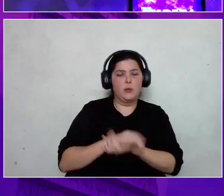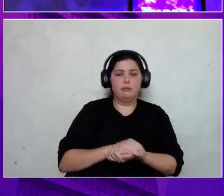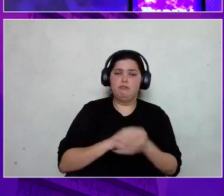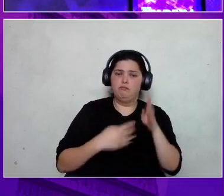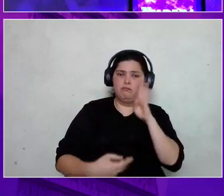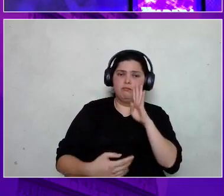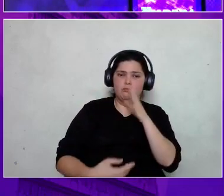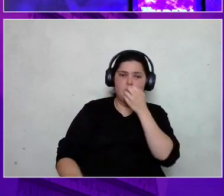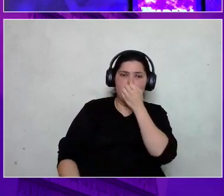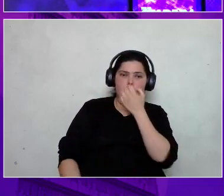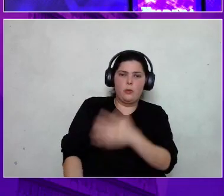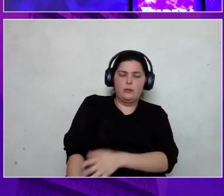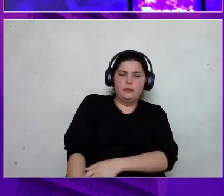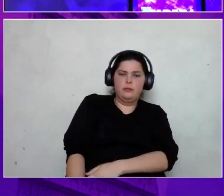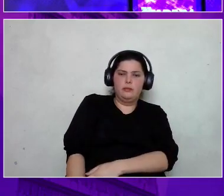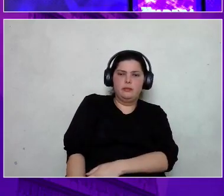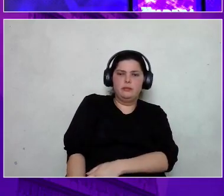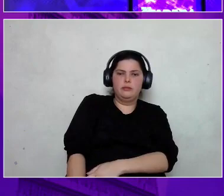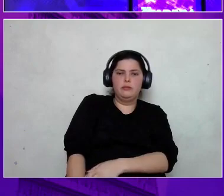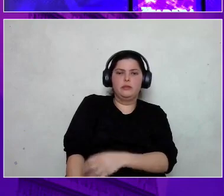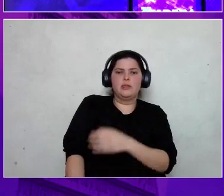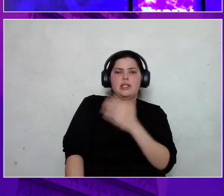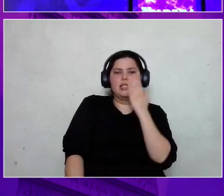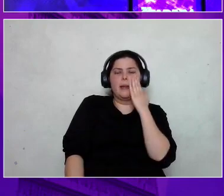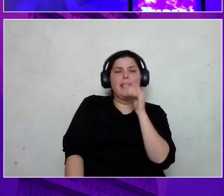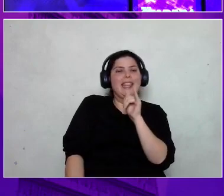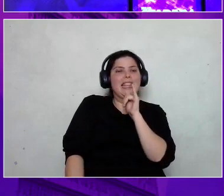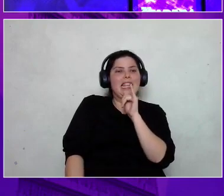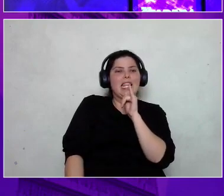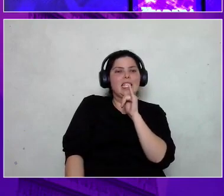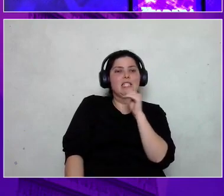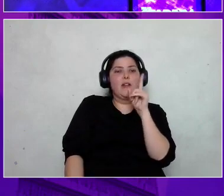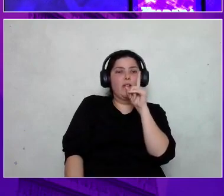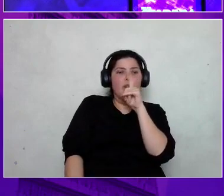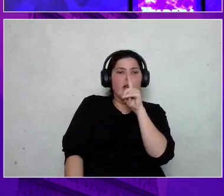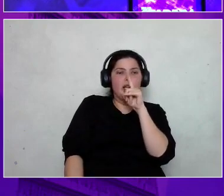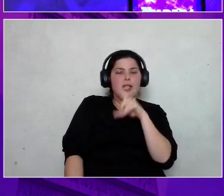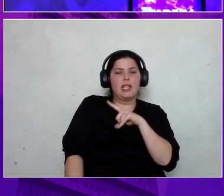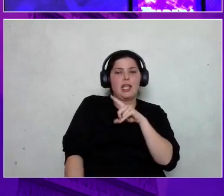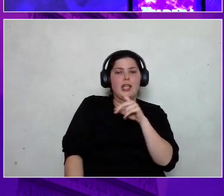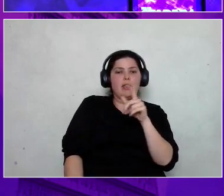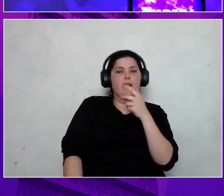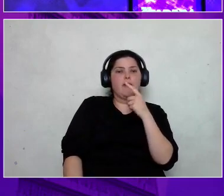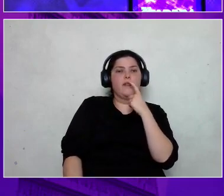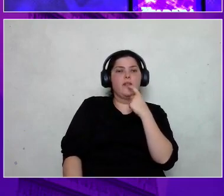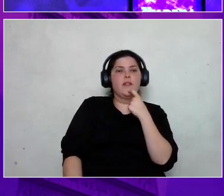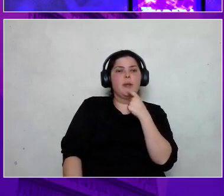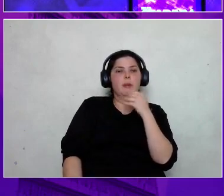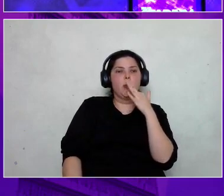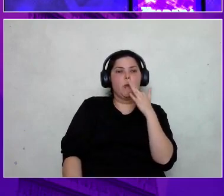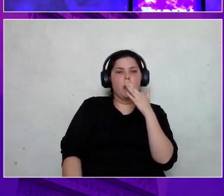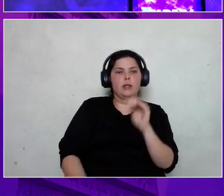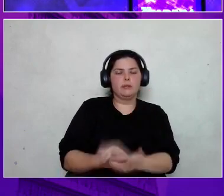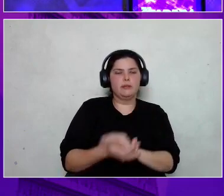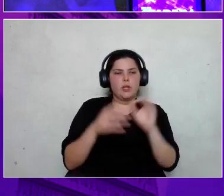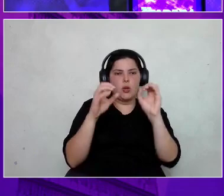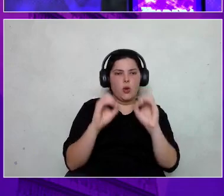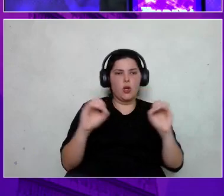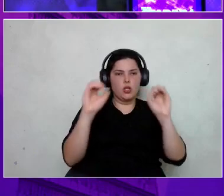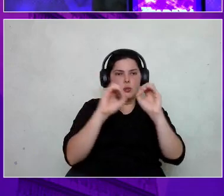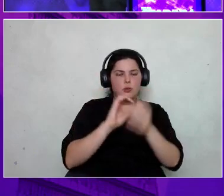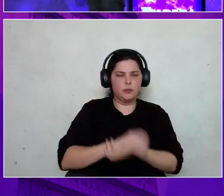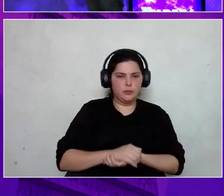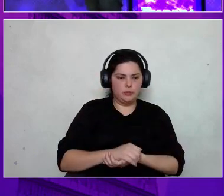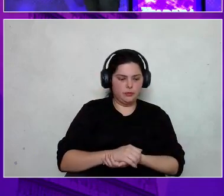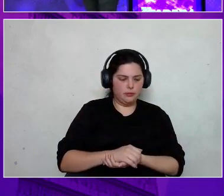a gente sempre vê aquele teste, né? Se falhar, bota o campo em vermelho. Ótimo. Aí, é o